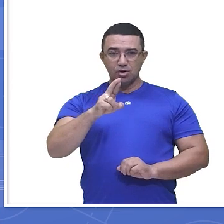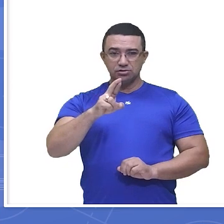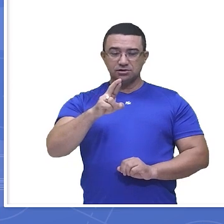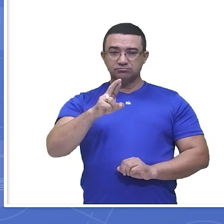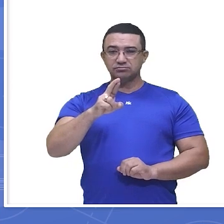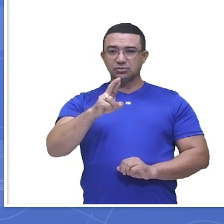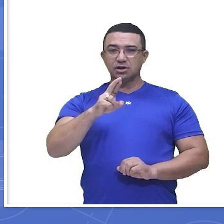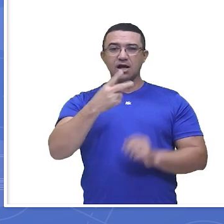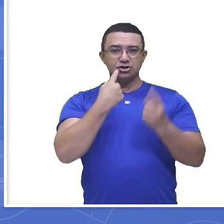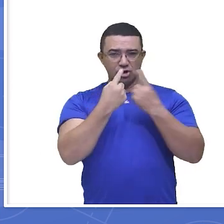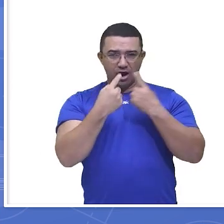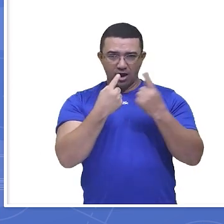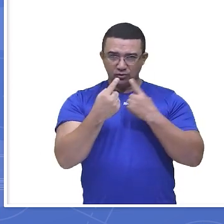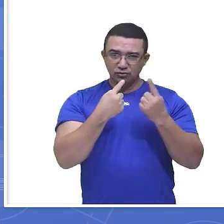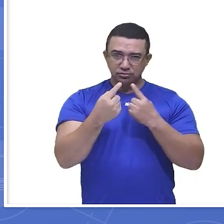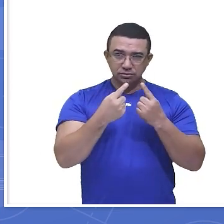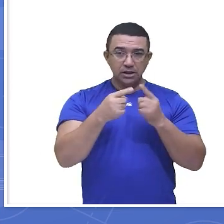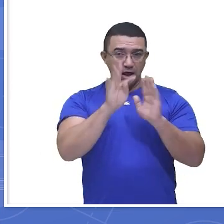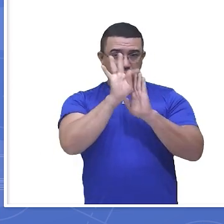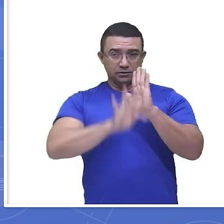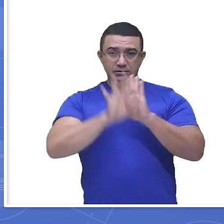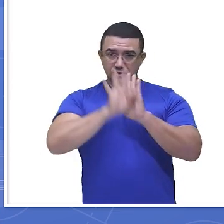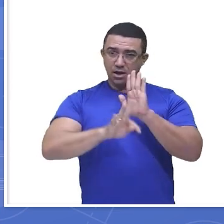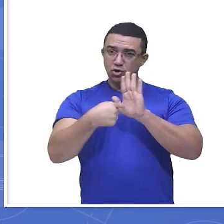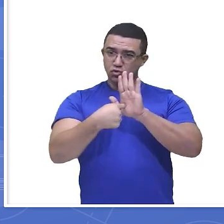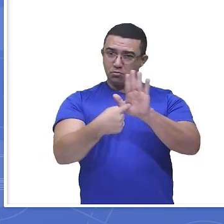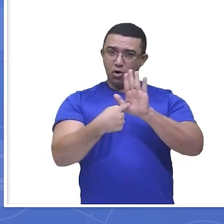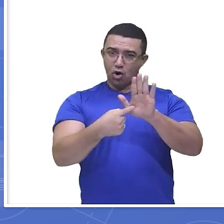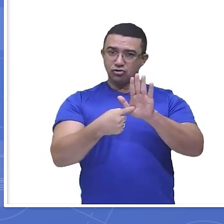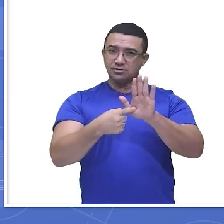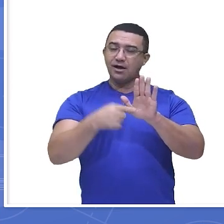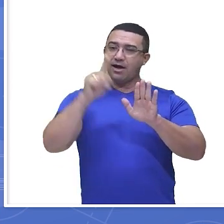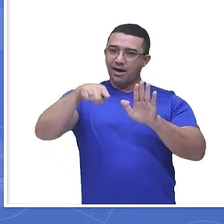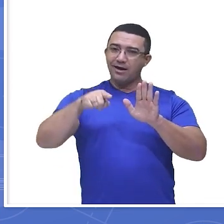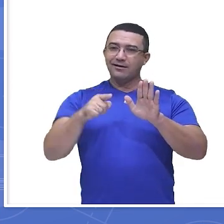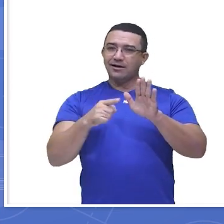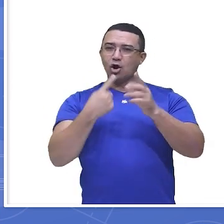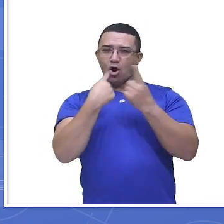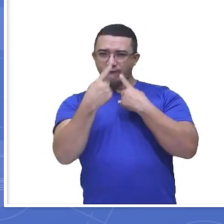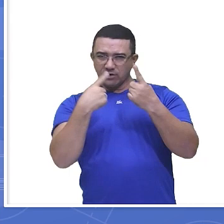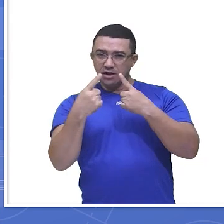o diálogo, o texto, o diálogo, o tratamento é formal.